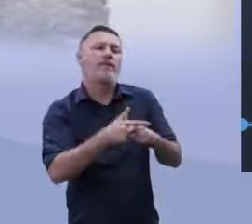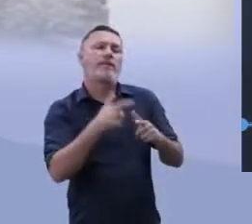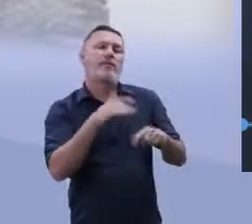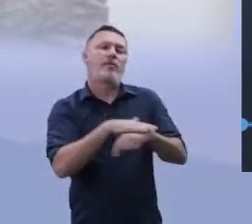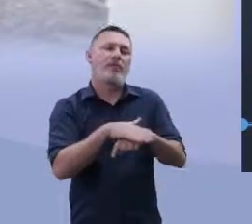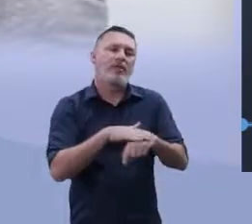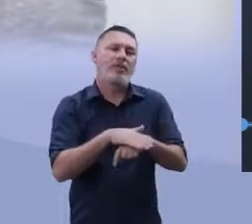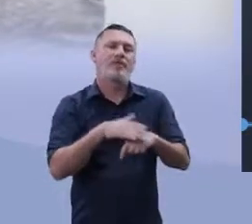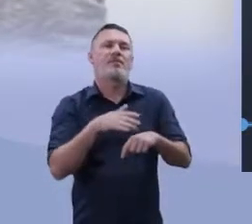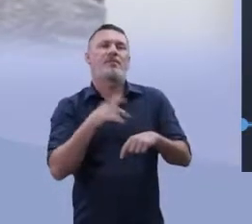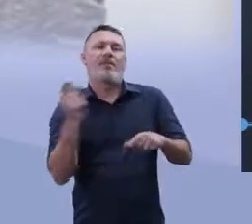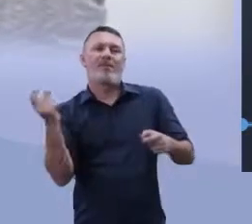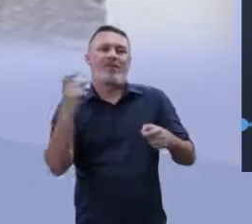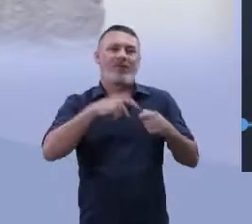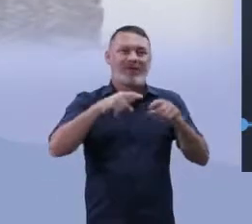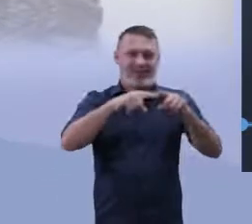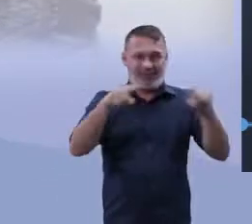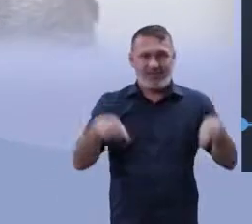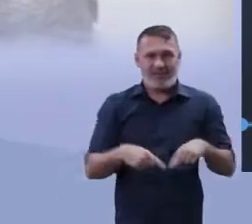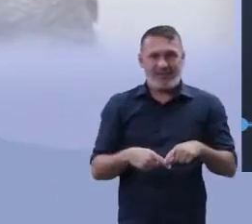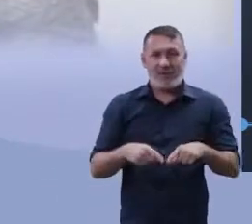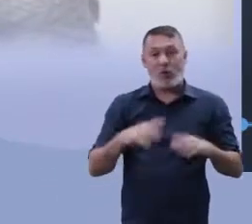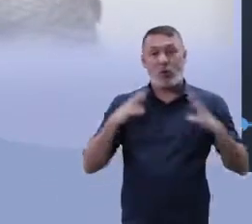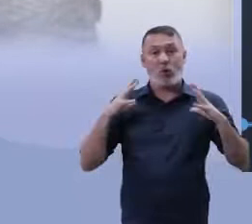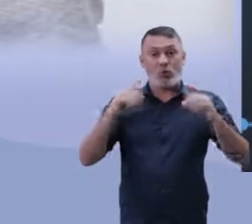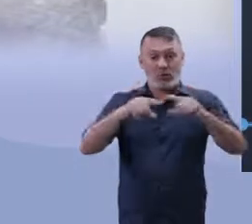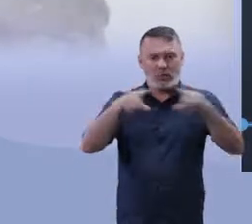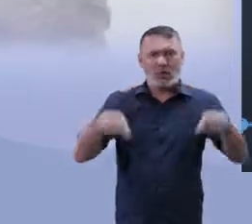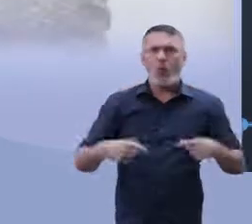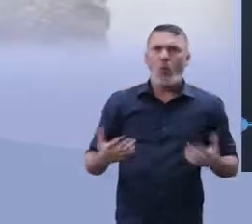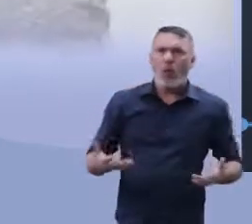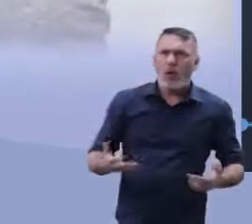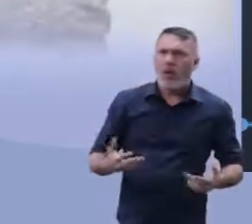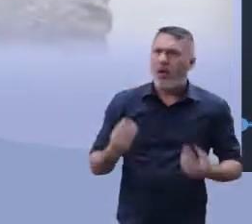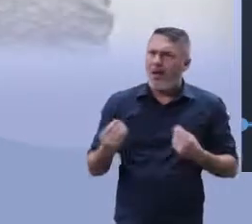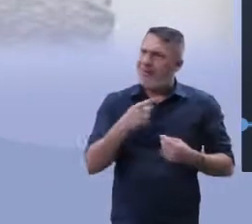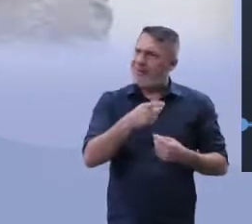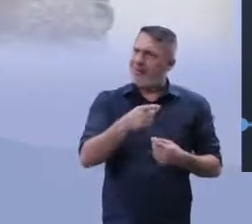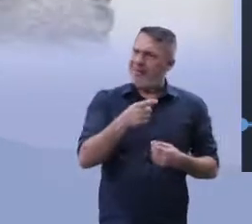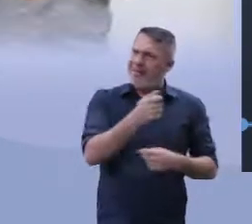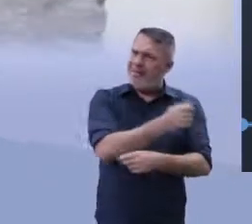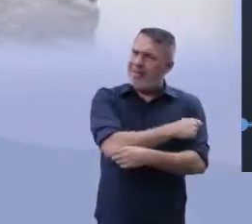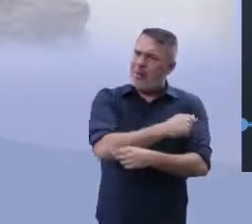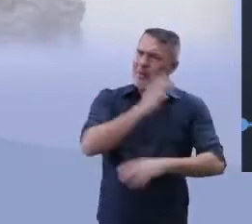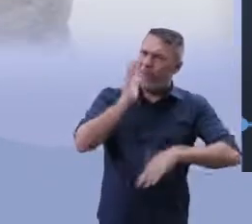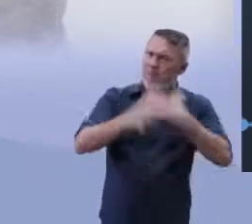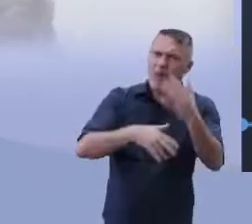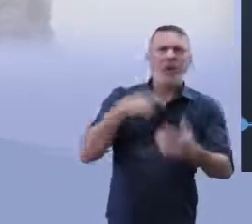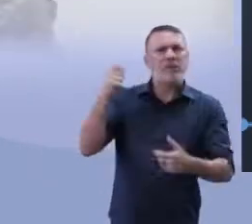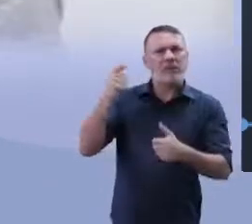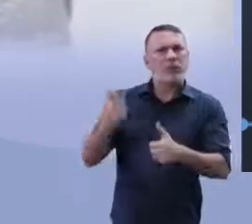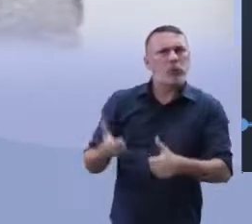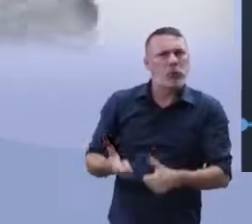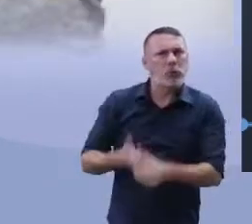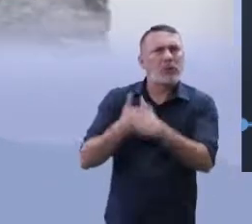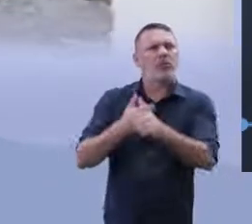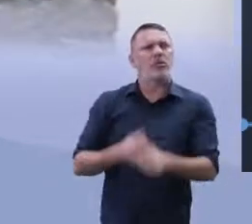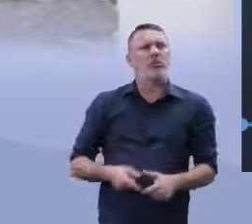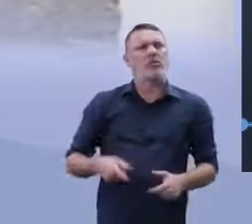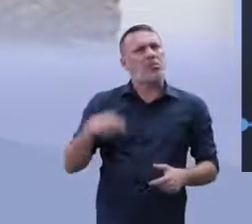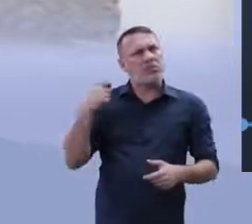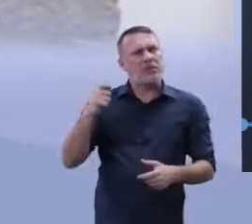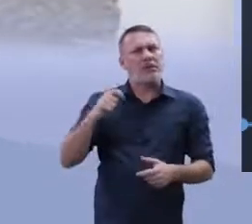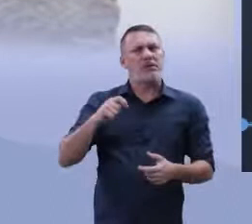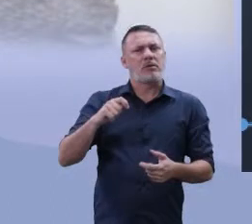retoma para a sociedade, retoma para a sala de aula, todos os alunos ficam, né, abismados. Não, deveria ter tomado advertência, deveria